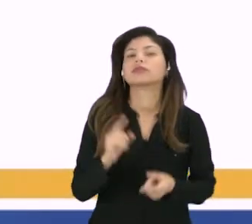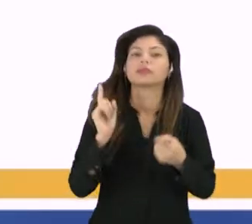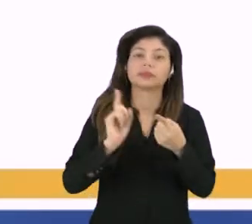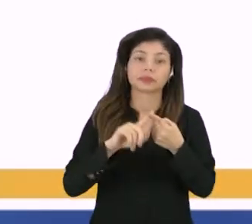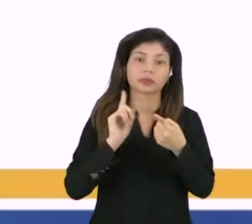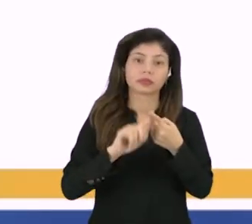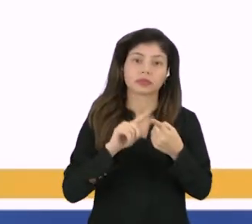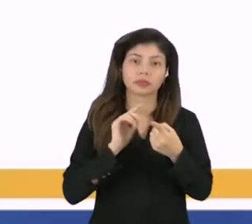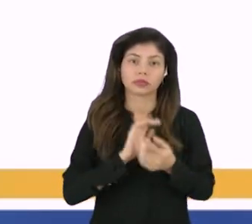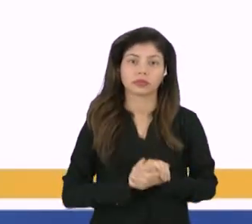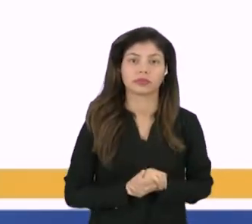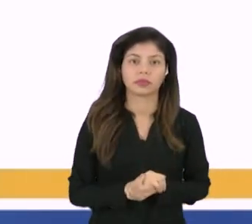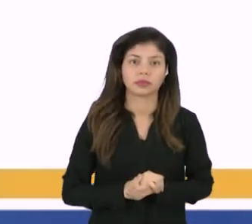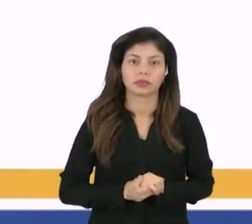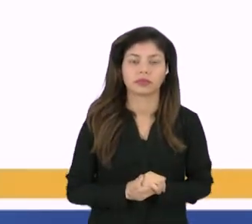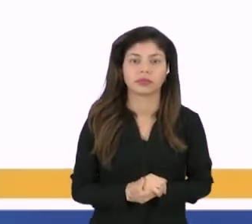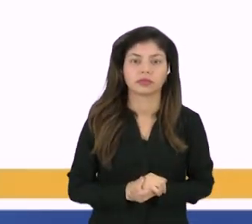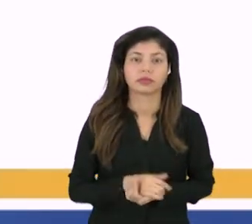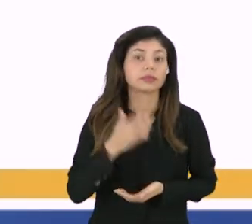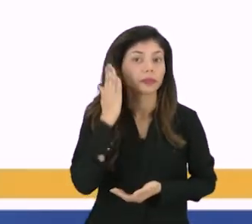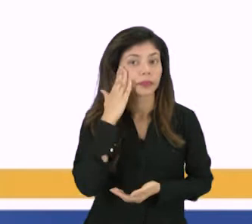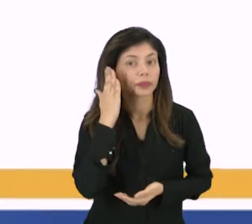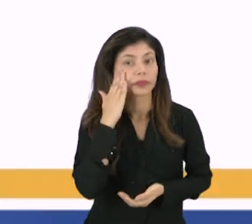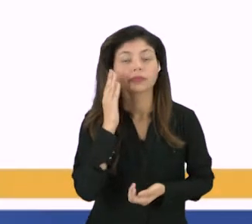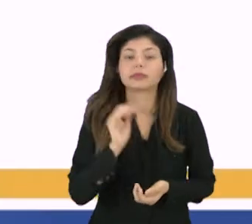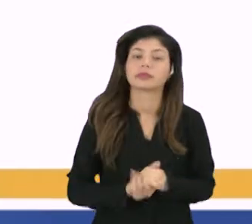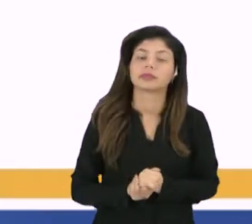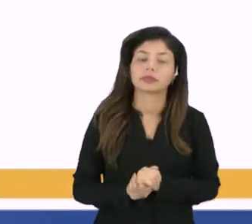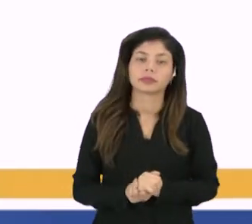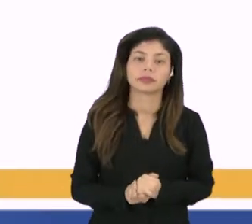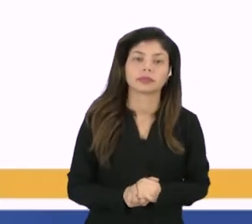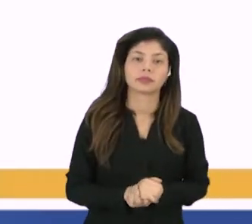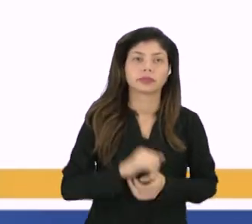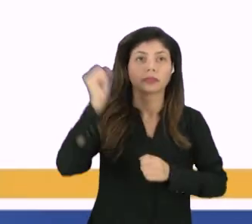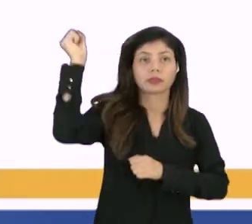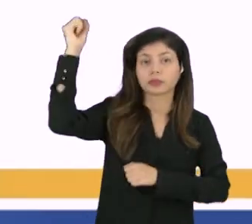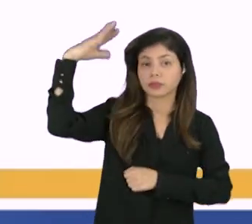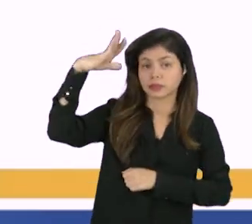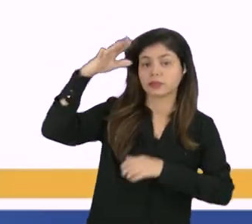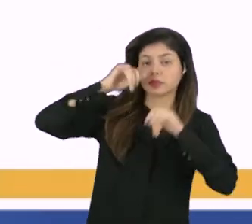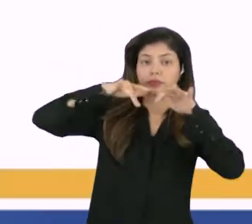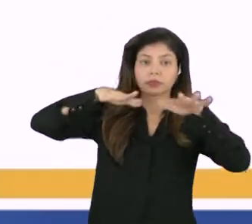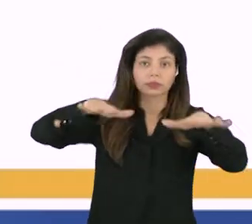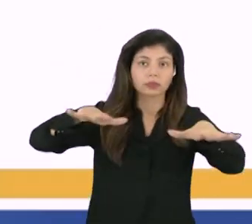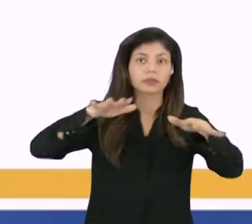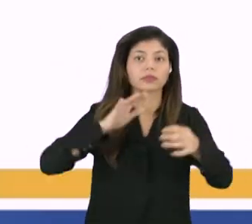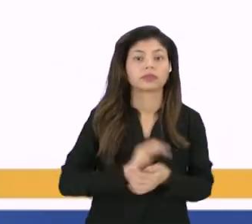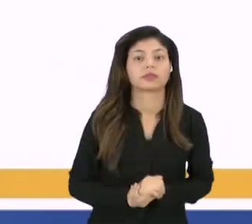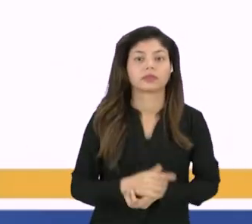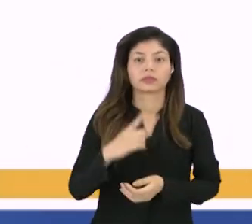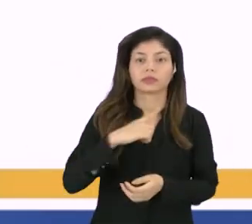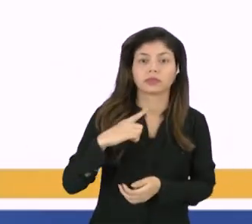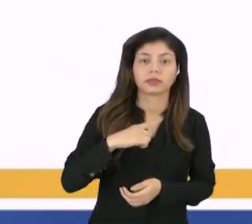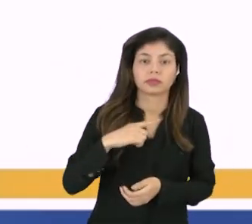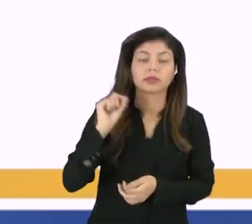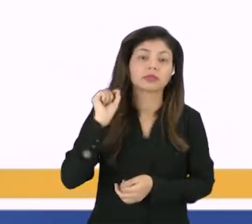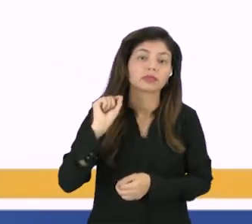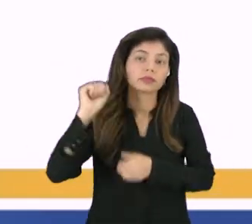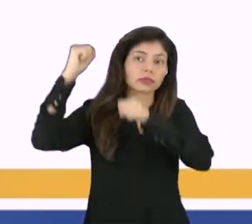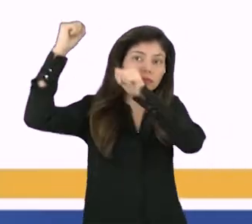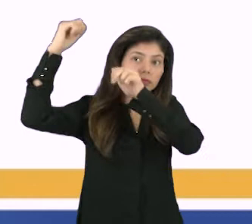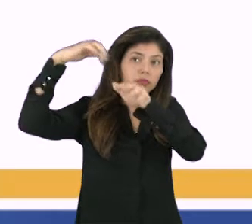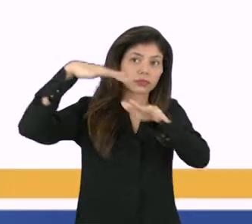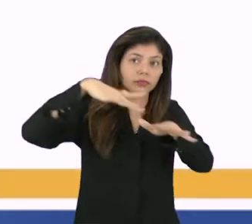primeiro princípio aí para entender os raios de luz, lembrando que nós já estudamos a natureza da luz em